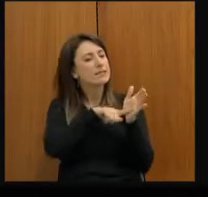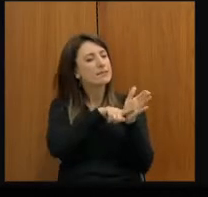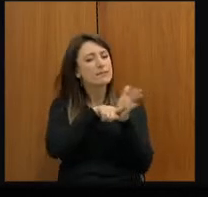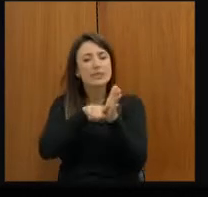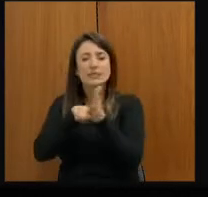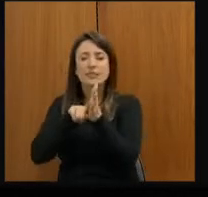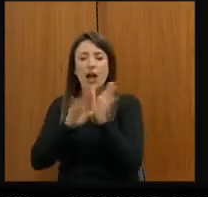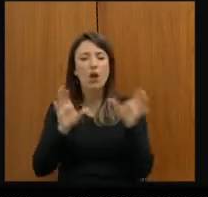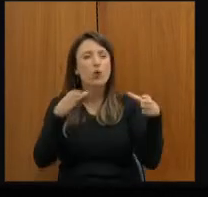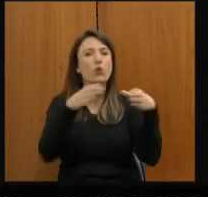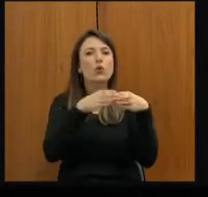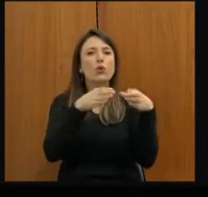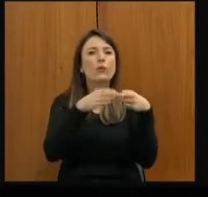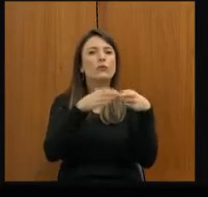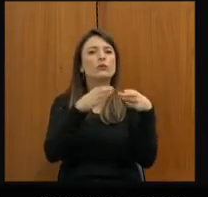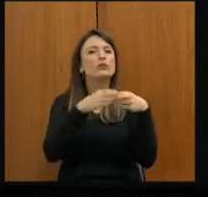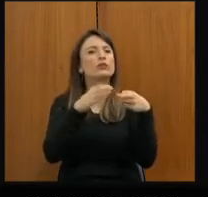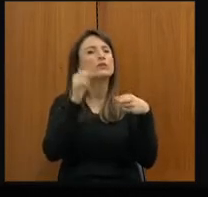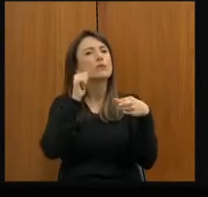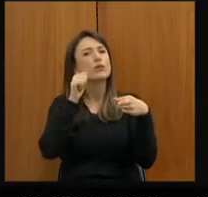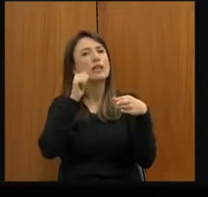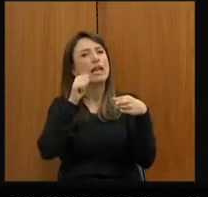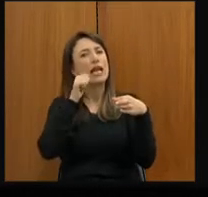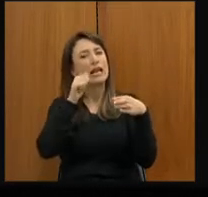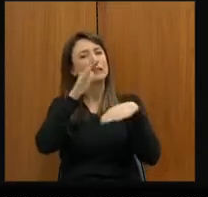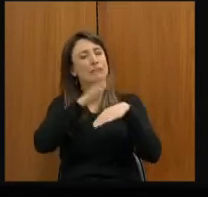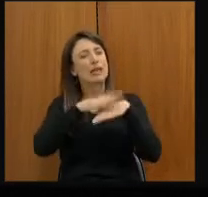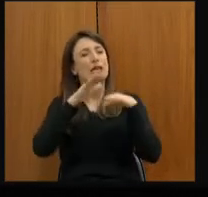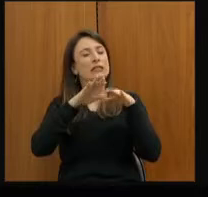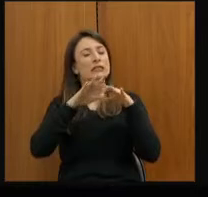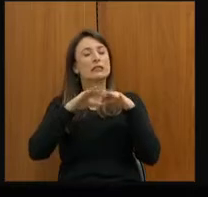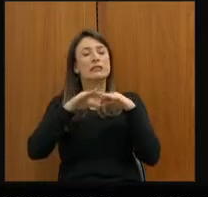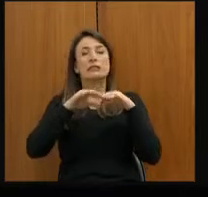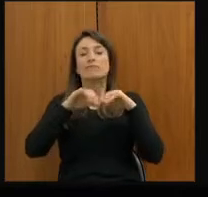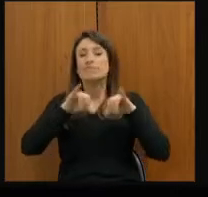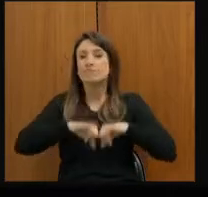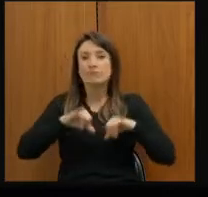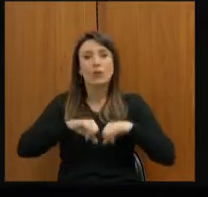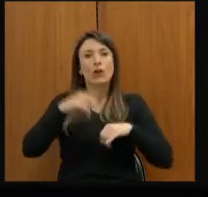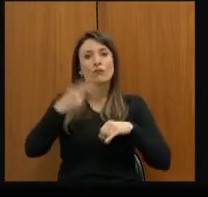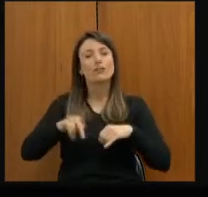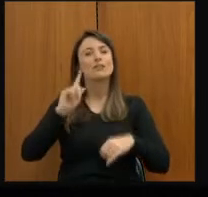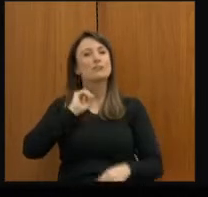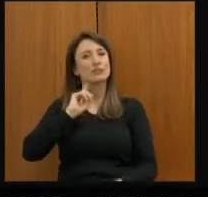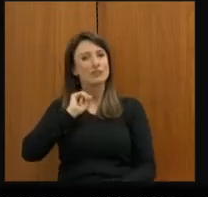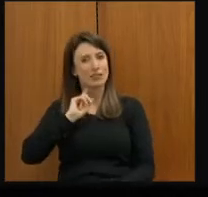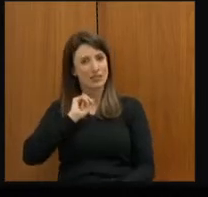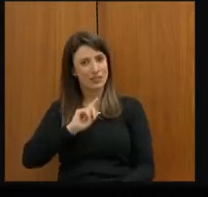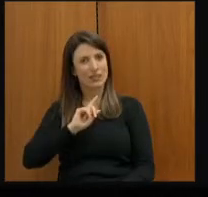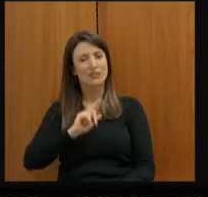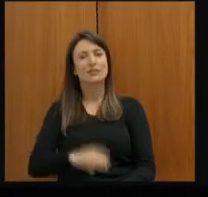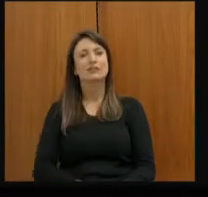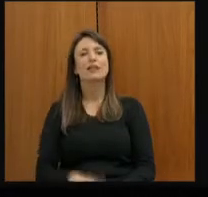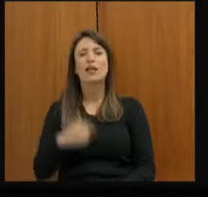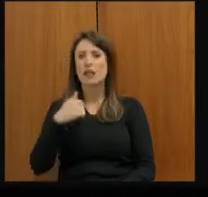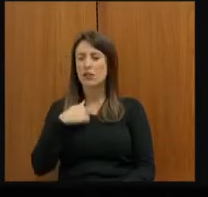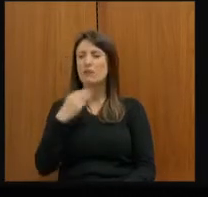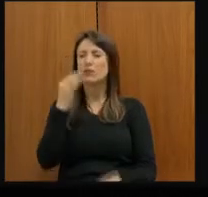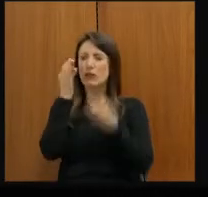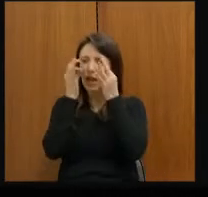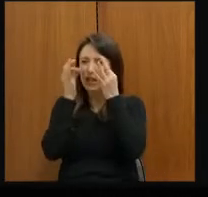mais vulneráveis do Estado de Minas Gerais eu escutei aqui com atenção a fala